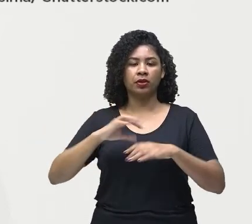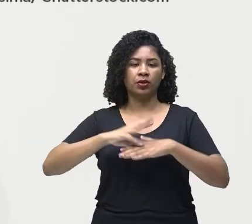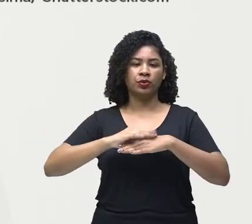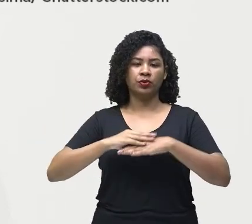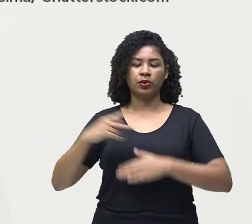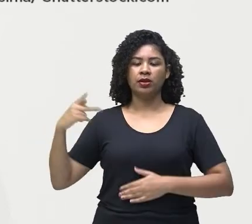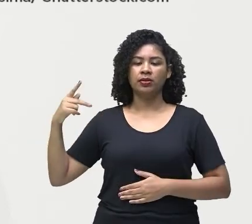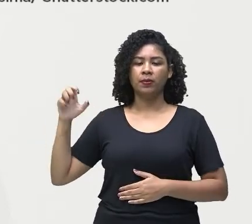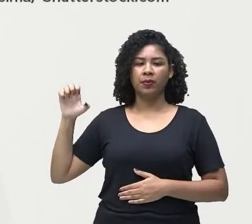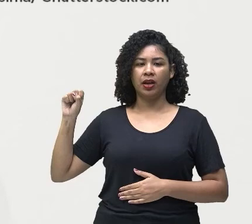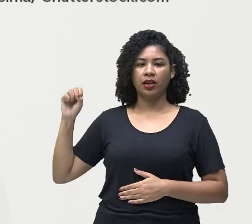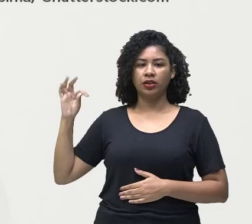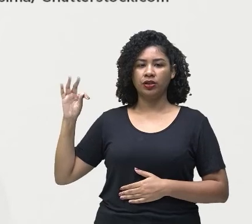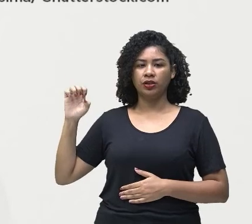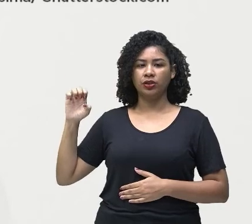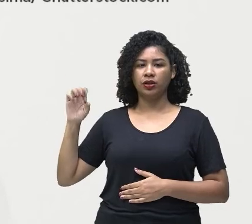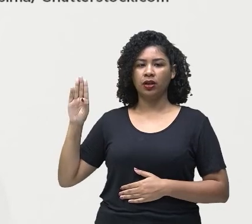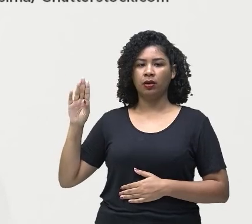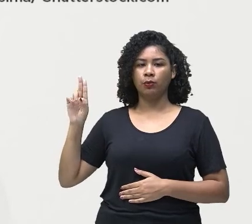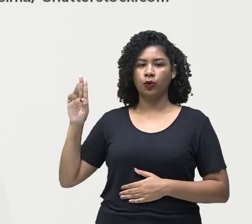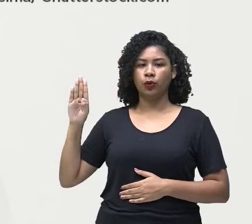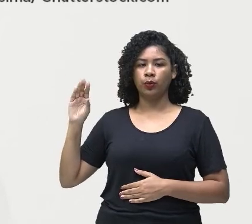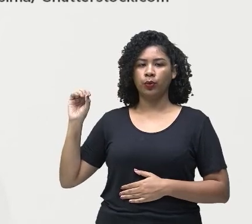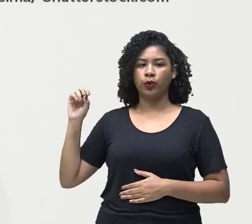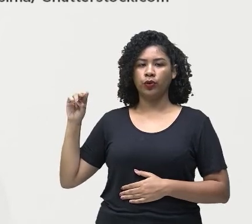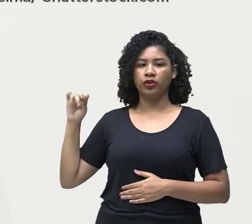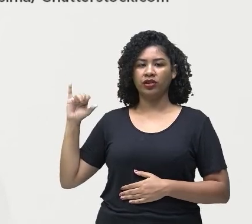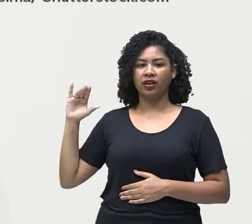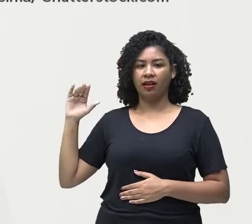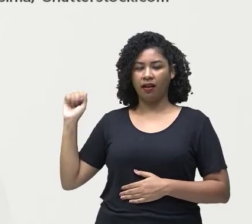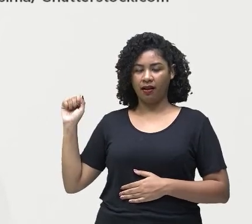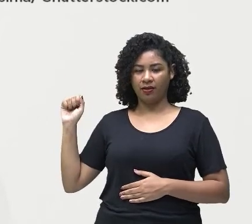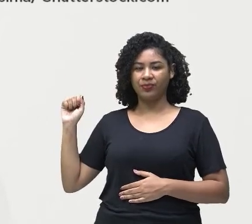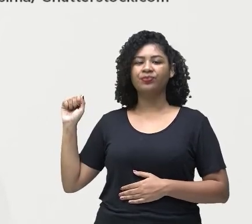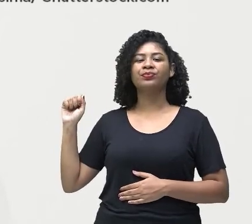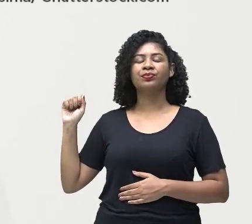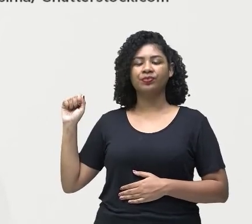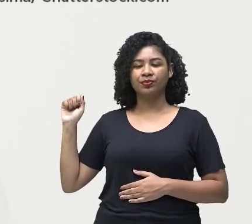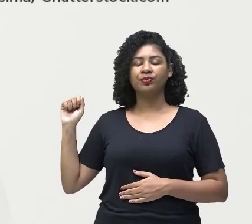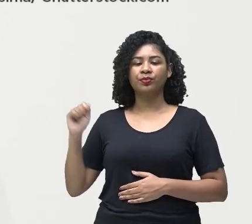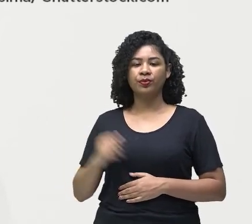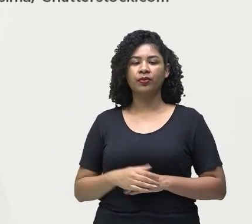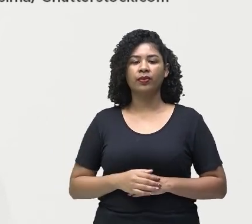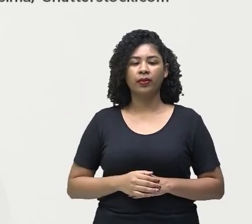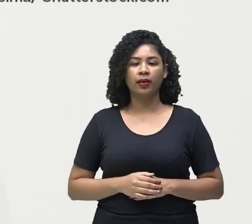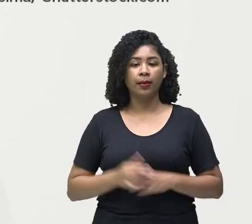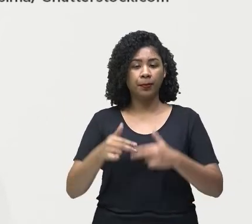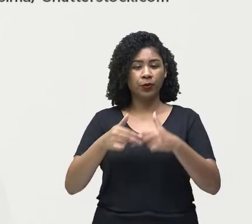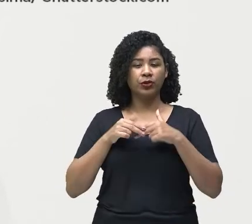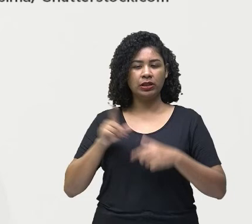ou peste negra. Peste bubônica ou peste negra, e ela era uma